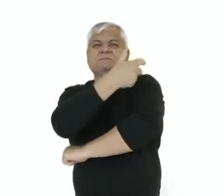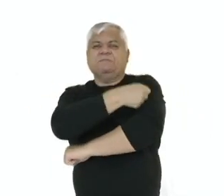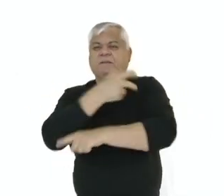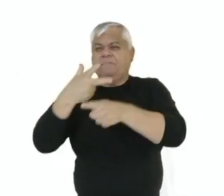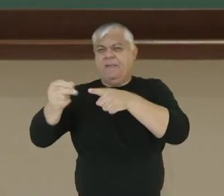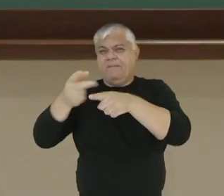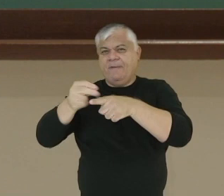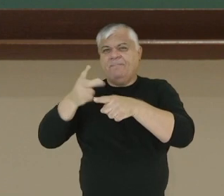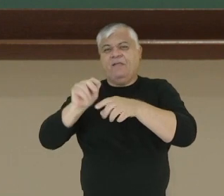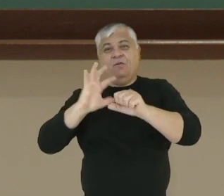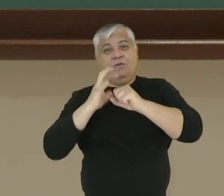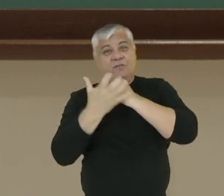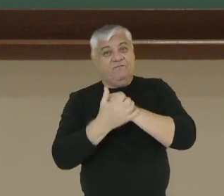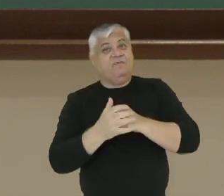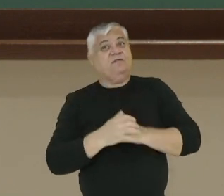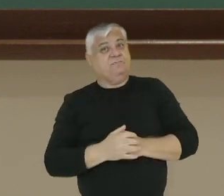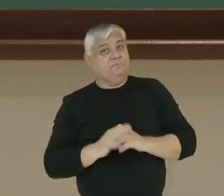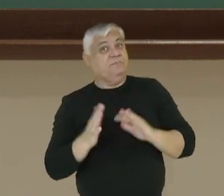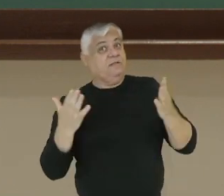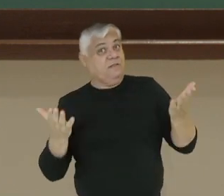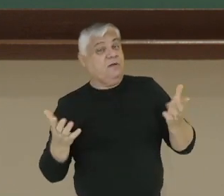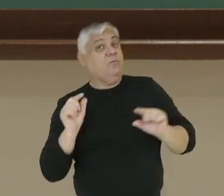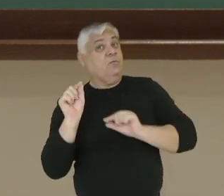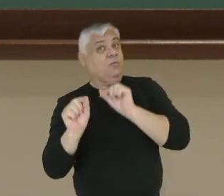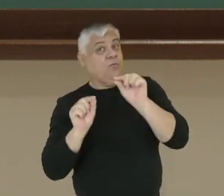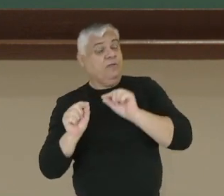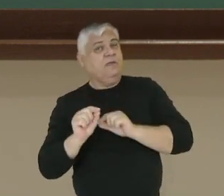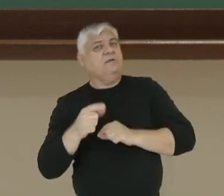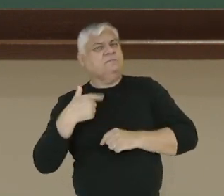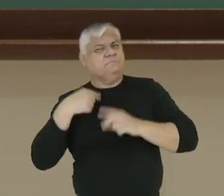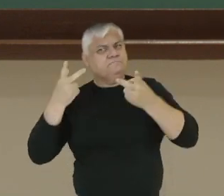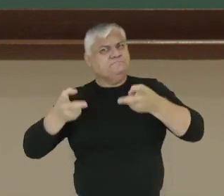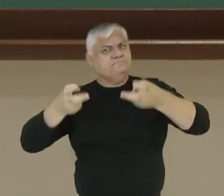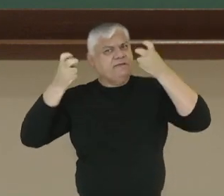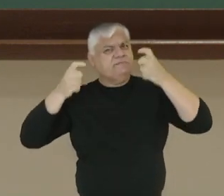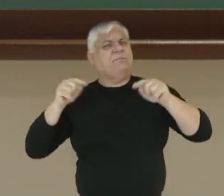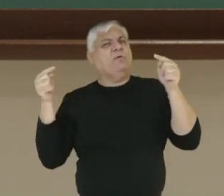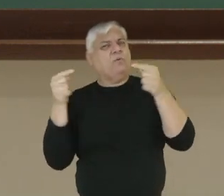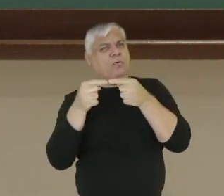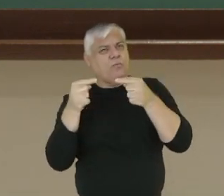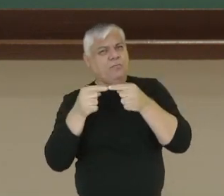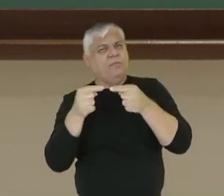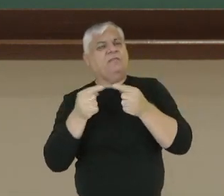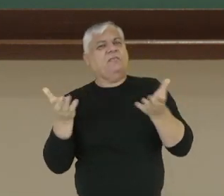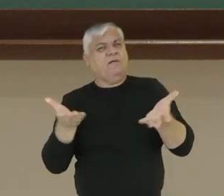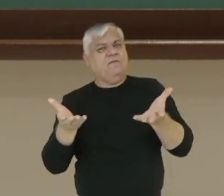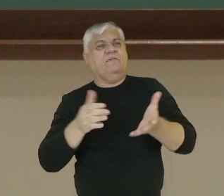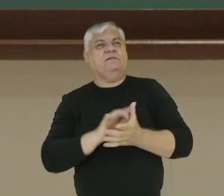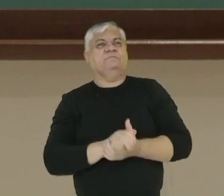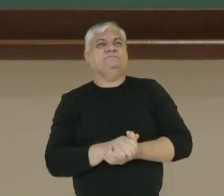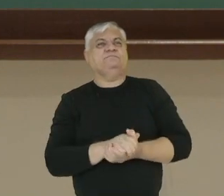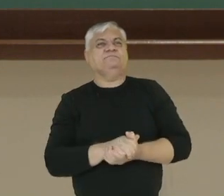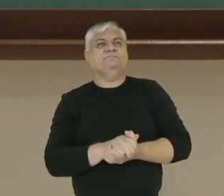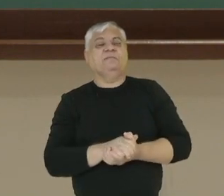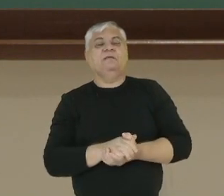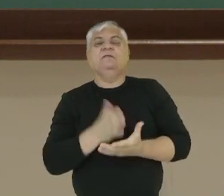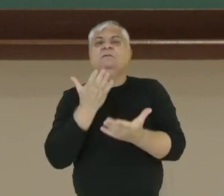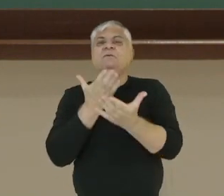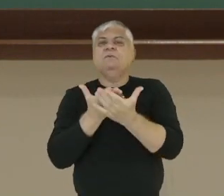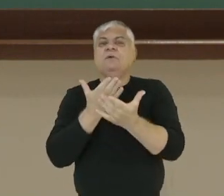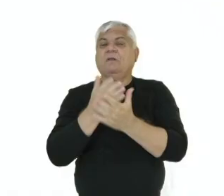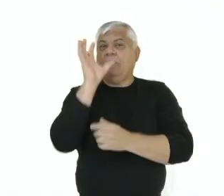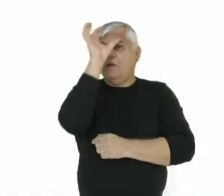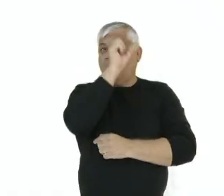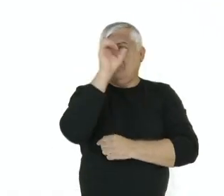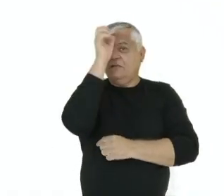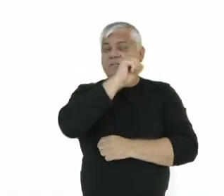coronavírus. Então, pessoal, nesse caso aqui a gente pode observar que tem tudo a ver com o tempo atual. Na aula de hoje nós